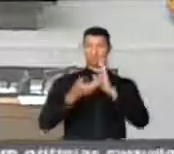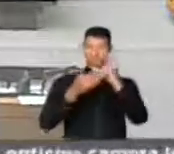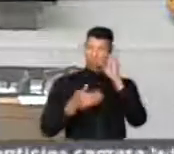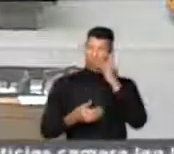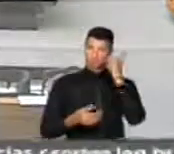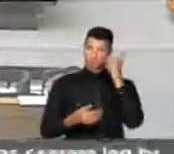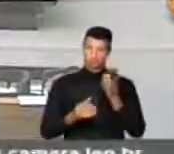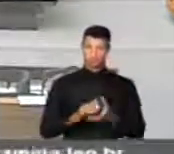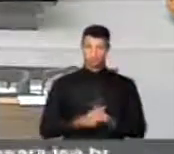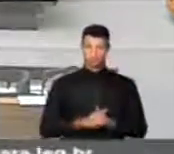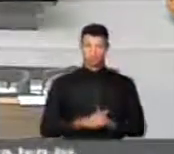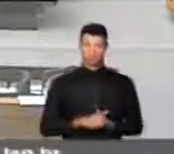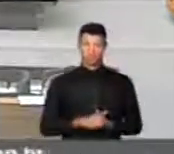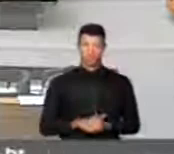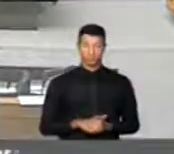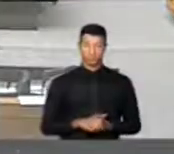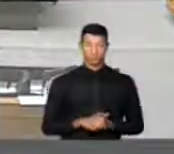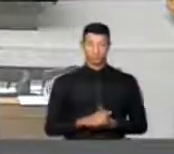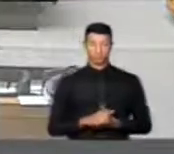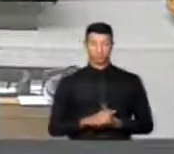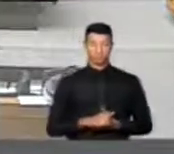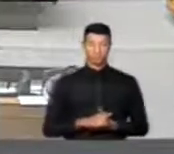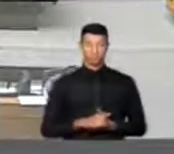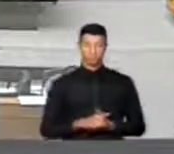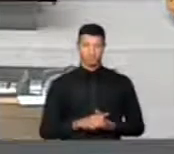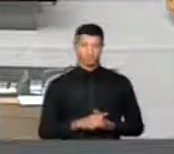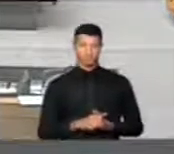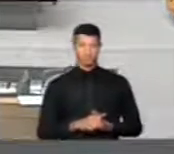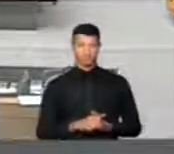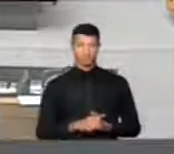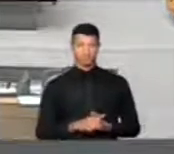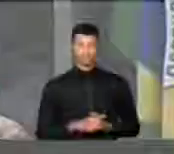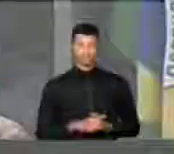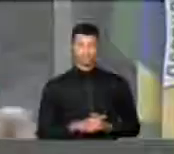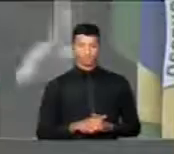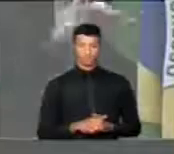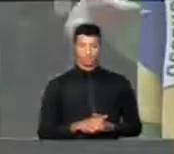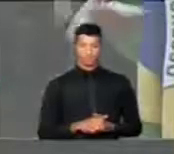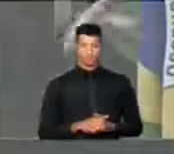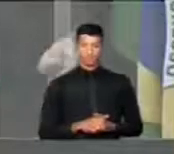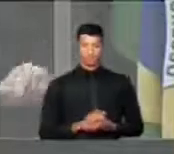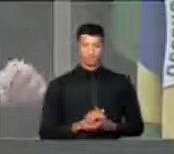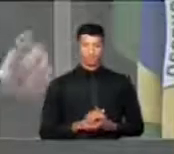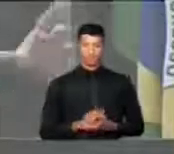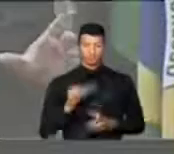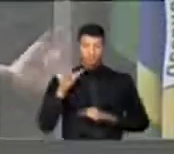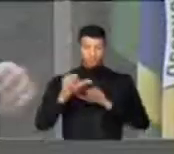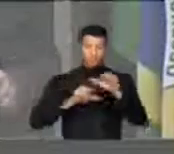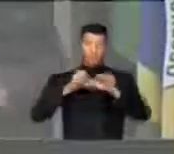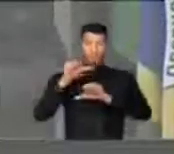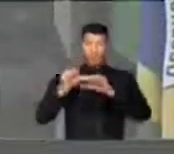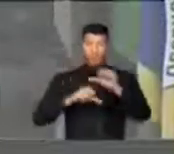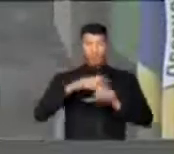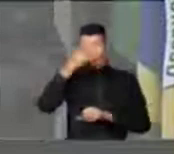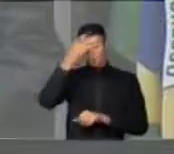dos Deputados. Me fez mudar um pouco o